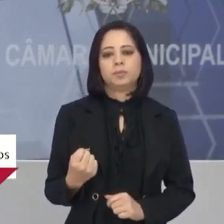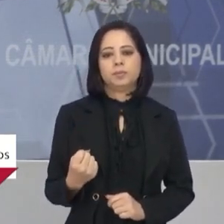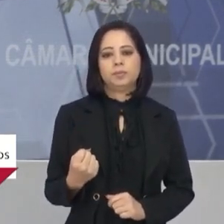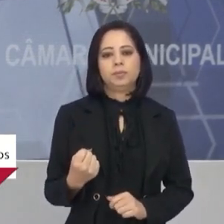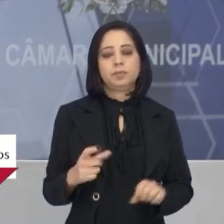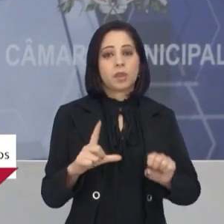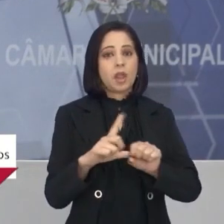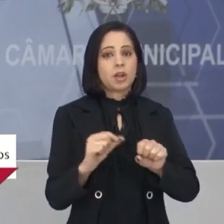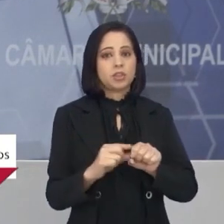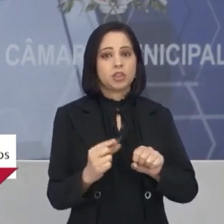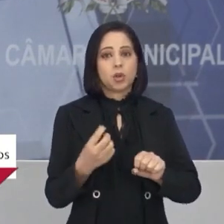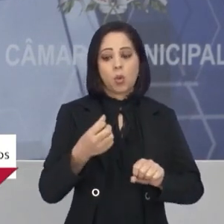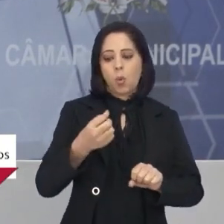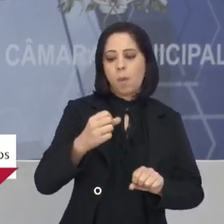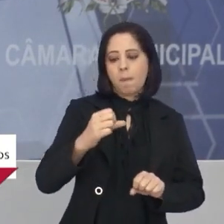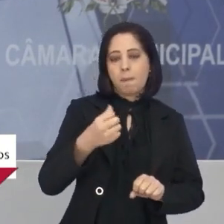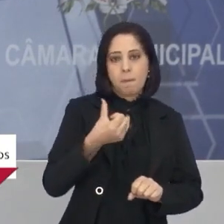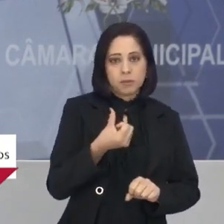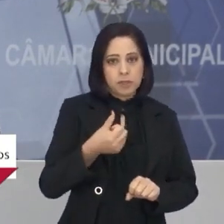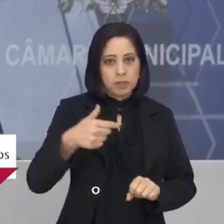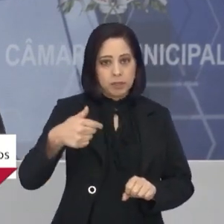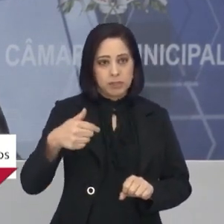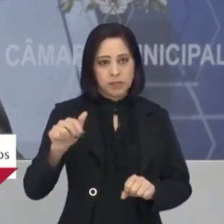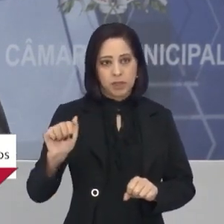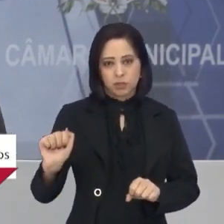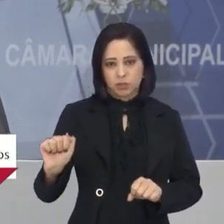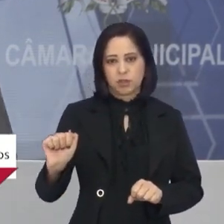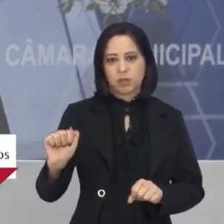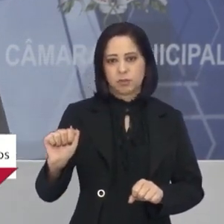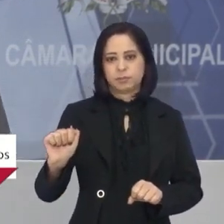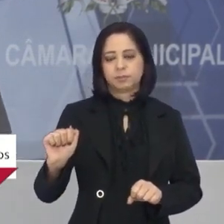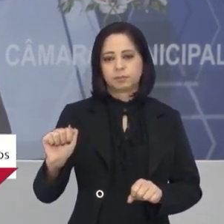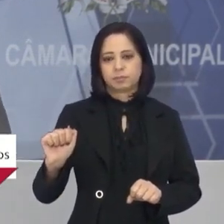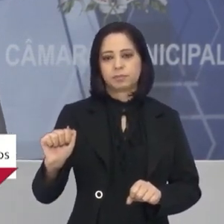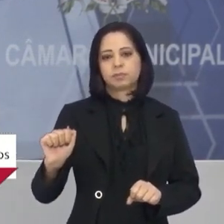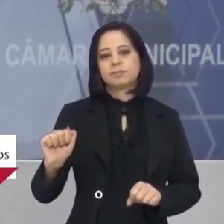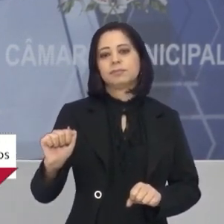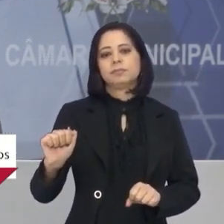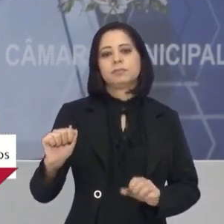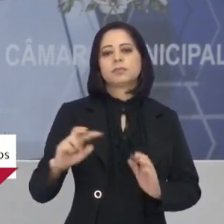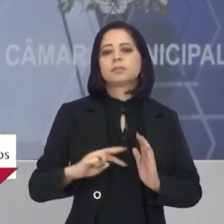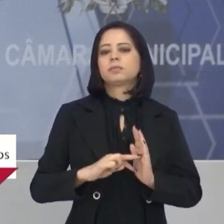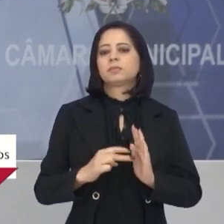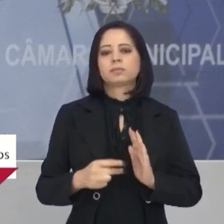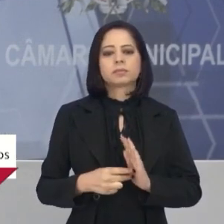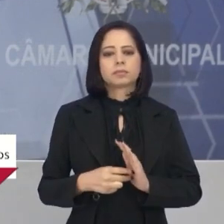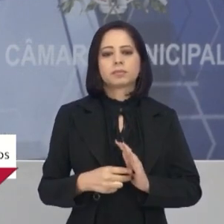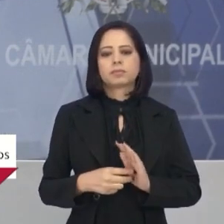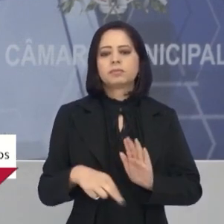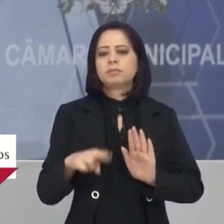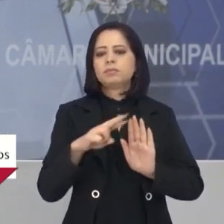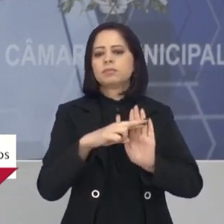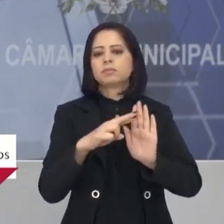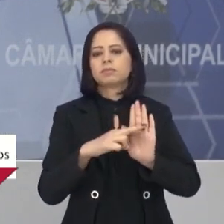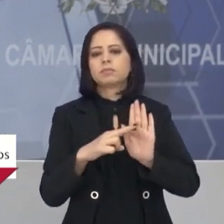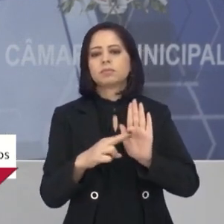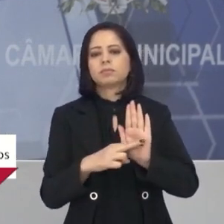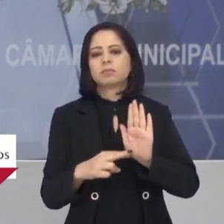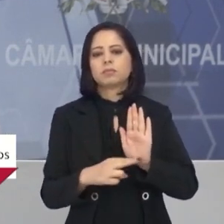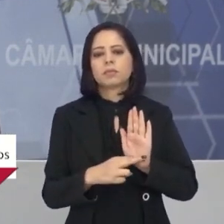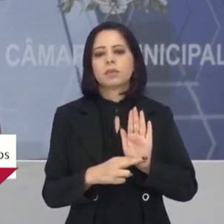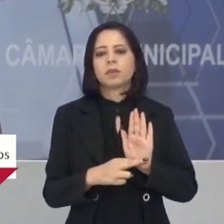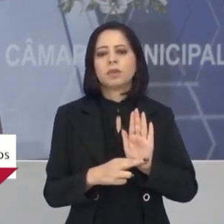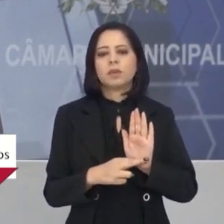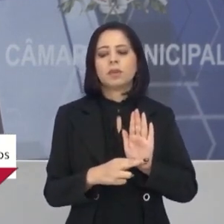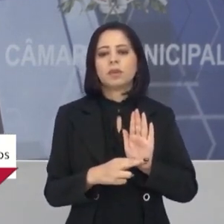artigo 67 a uma regra constitucional que é nada mais é do que uma regra de de